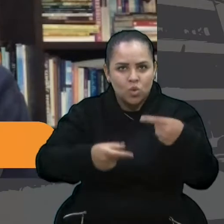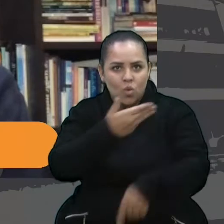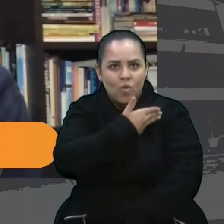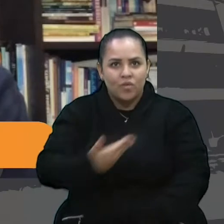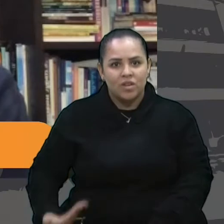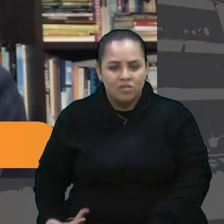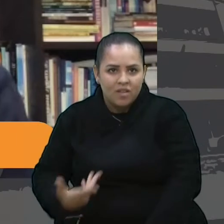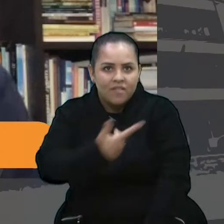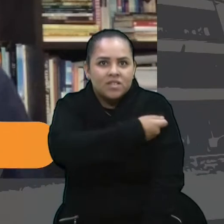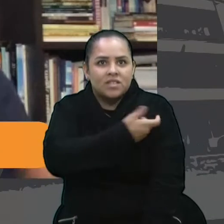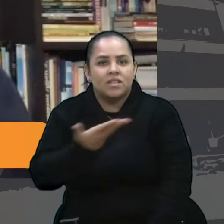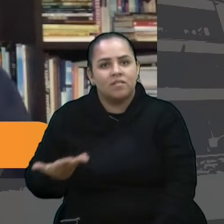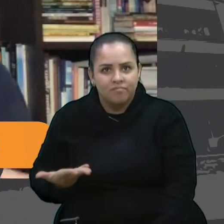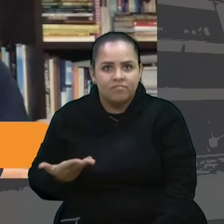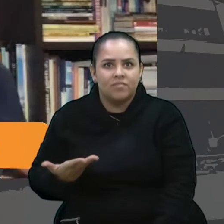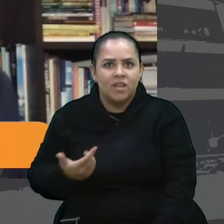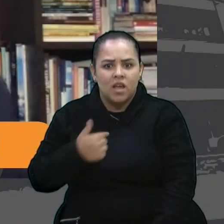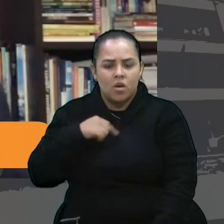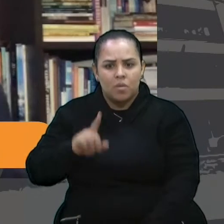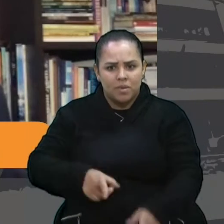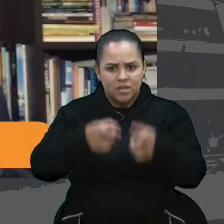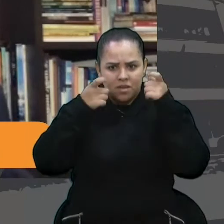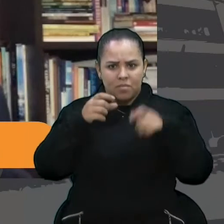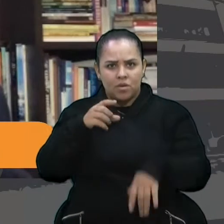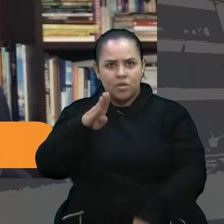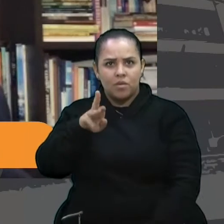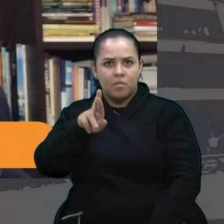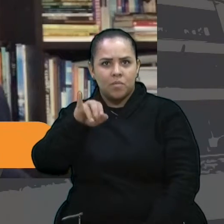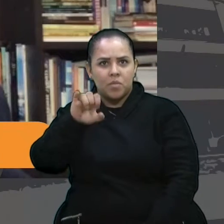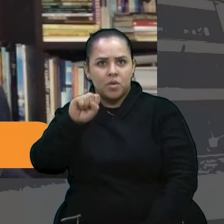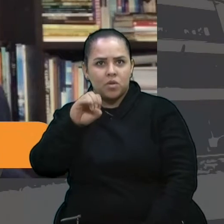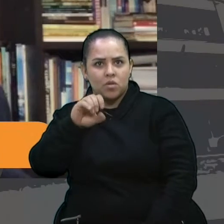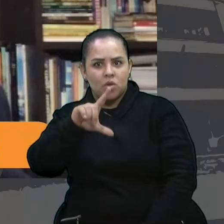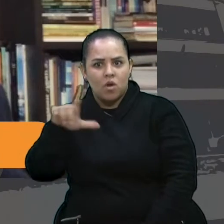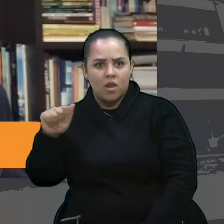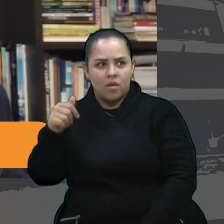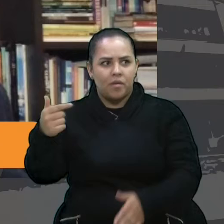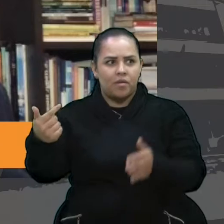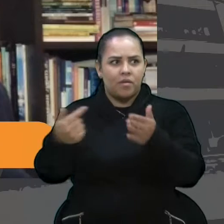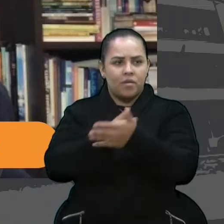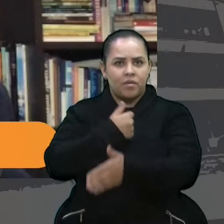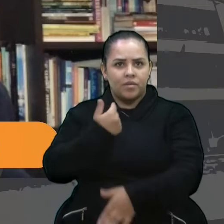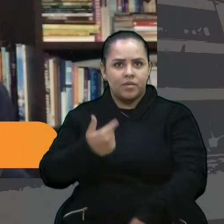sobre vacina. Eu percebi aquilo. O Brizola tomou a iniciativa de me perguntar, né,